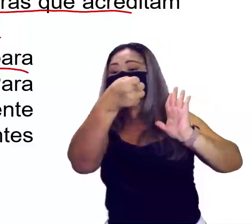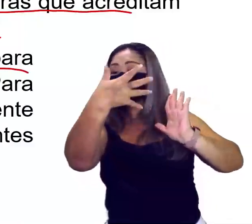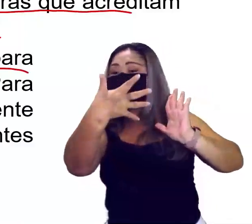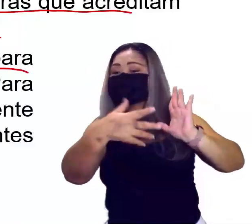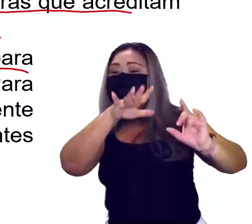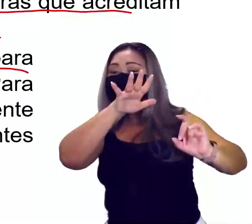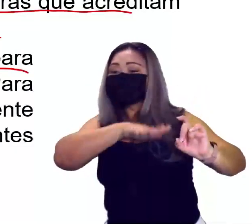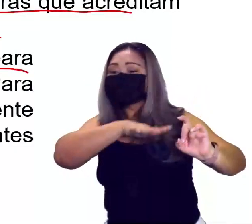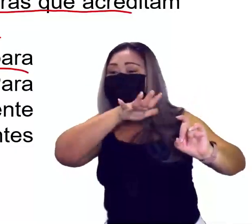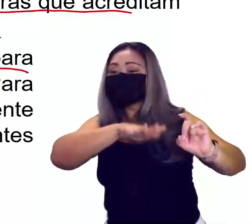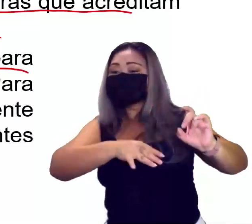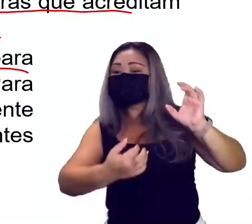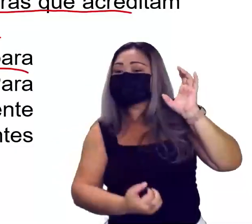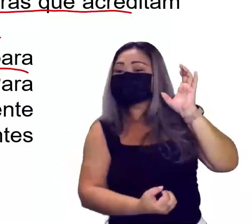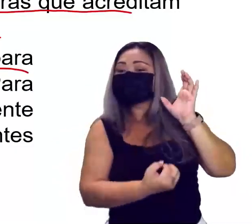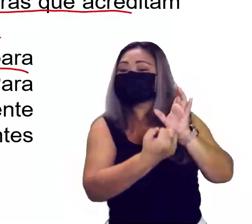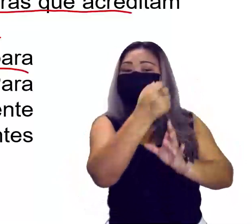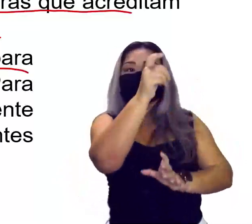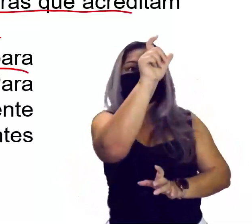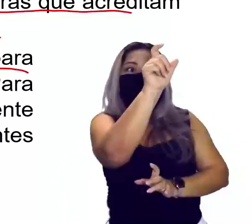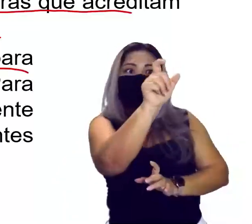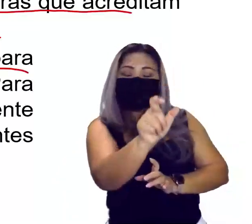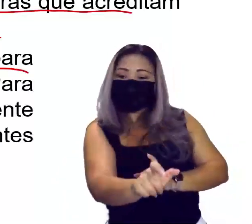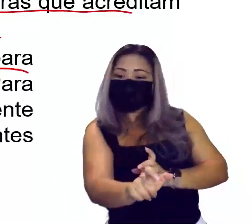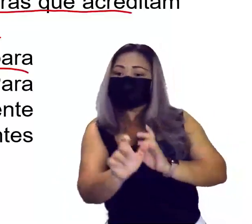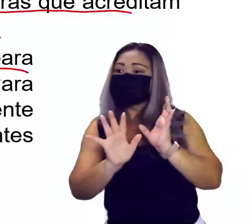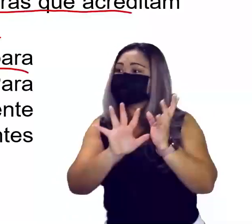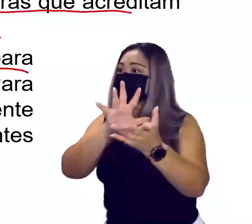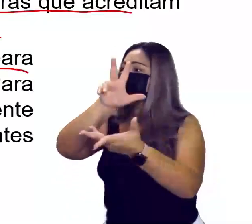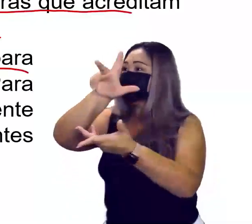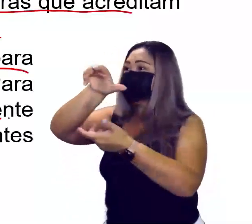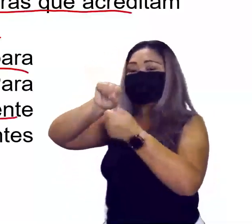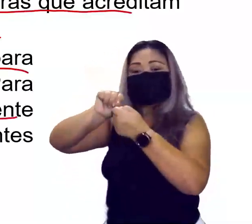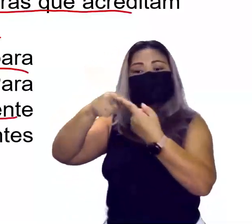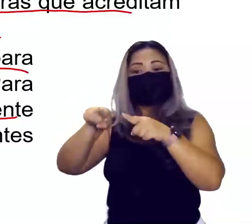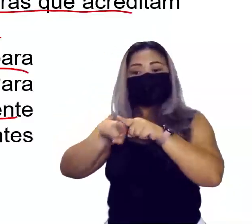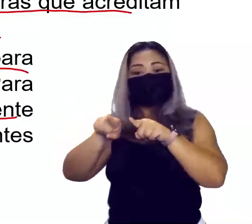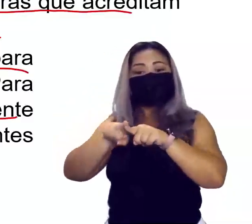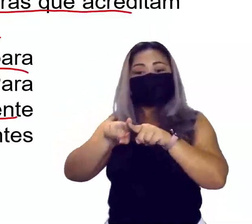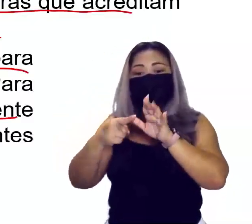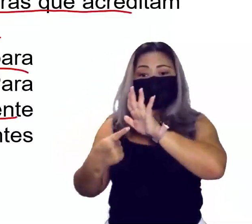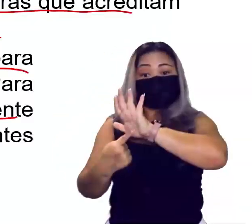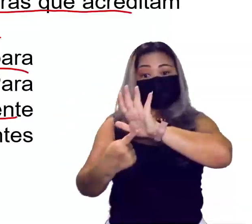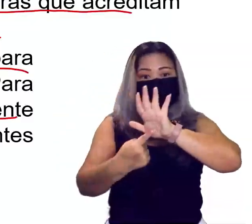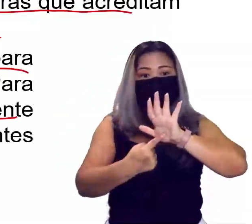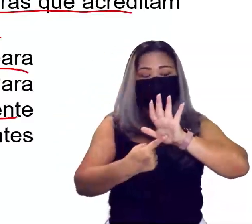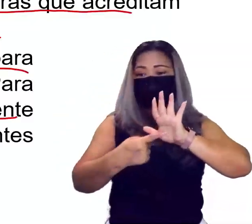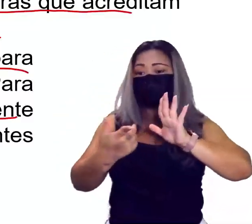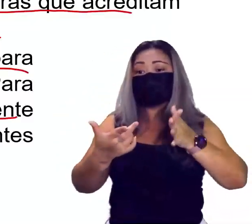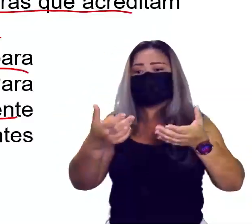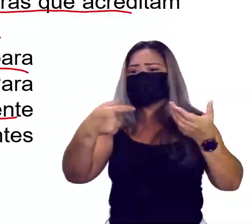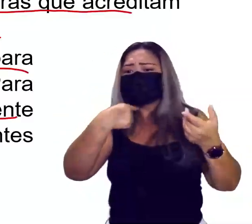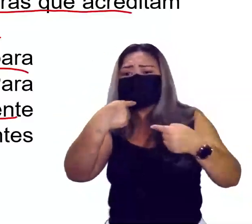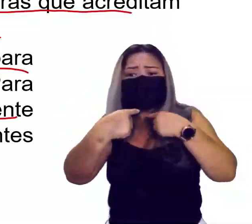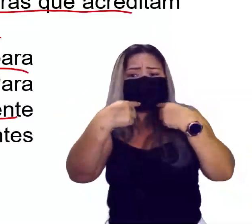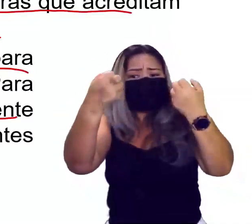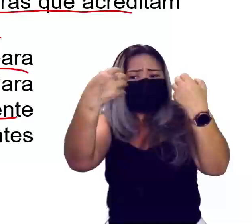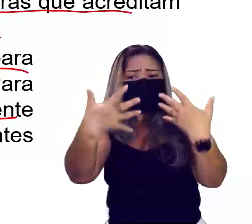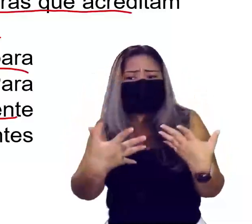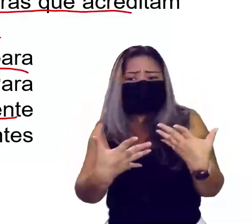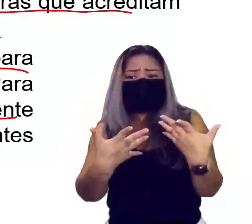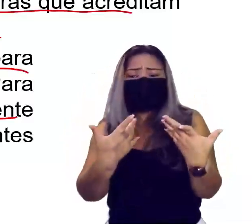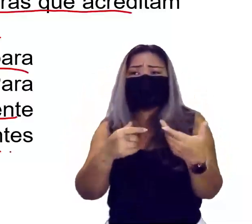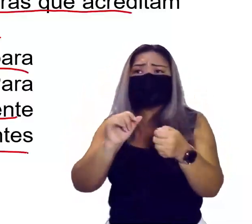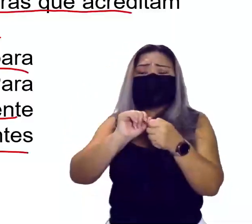do homem. Para ele, todas as coisas aparentemente que aparecem, né, inexplicáveis, eram